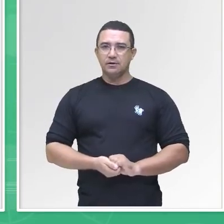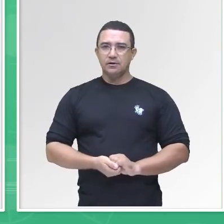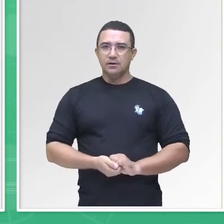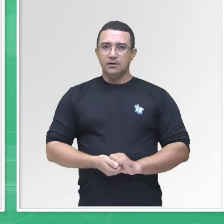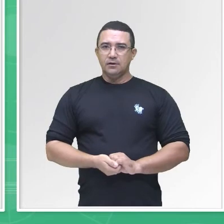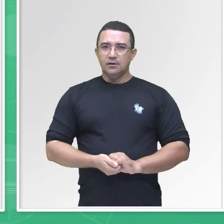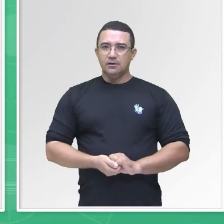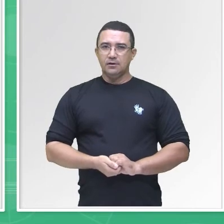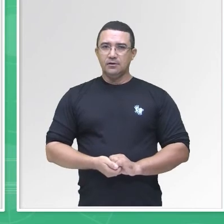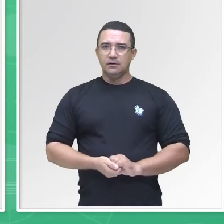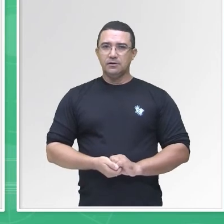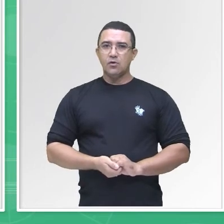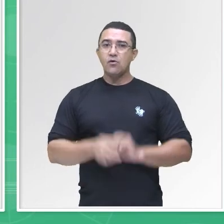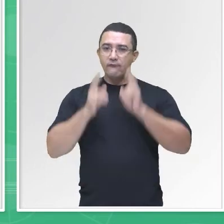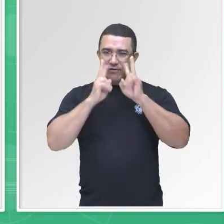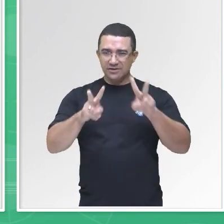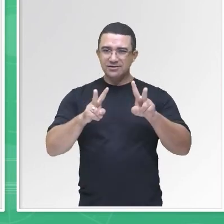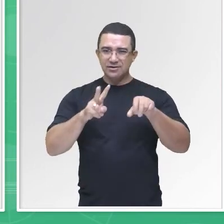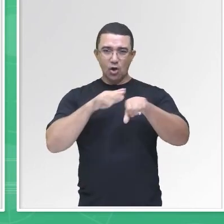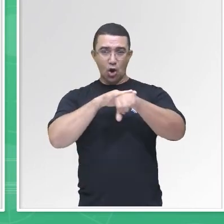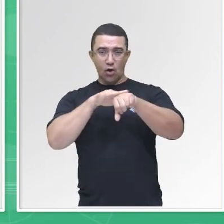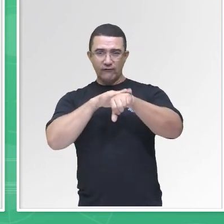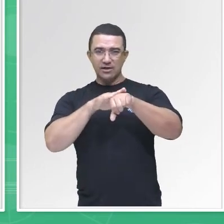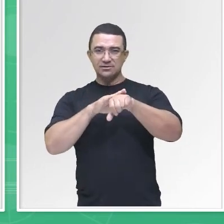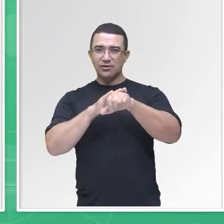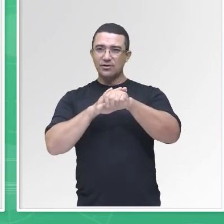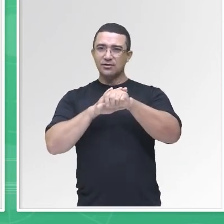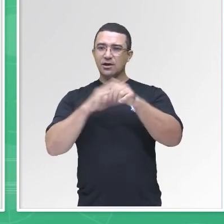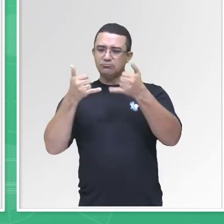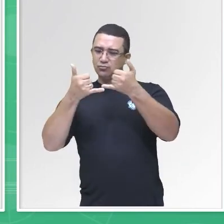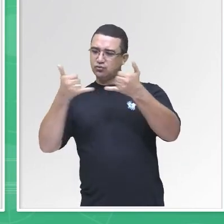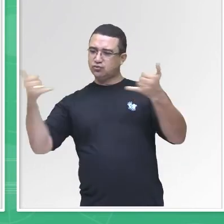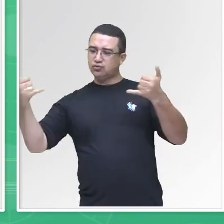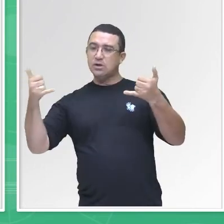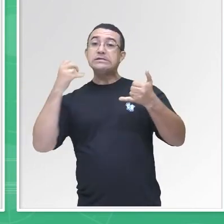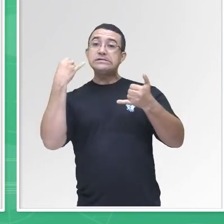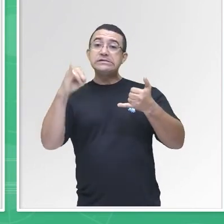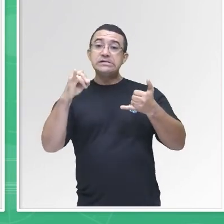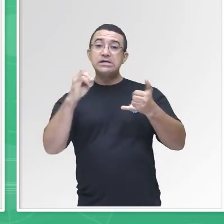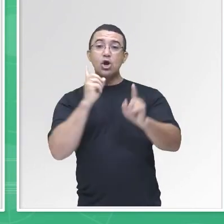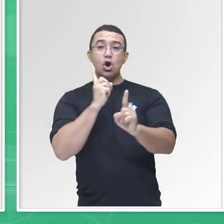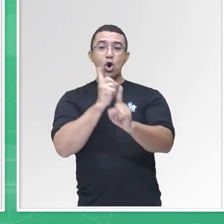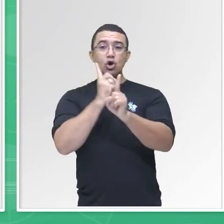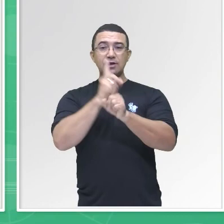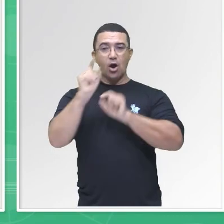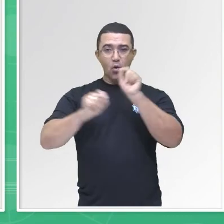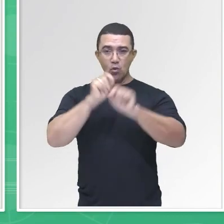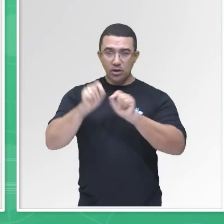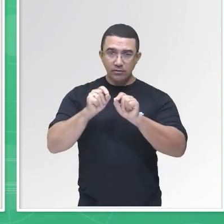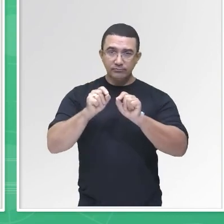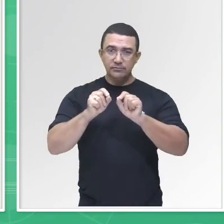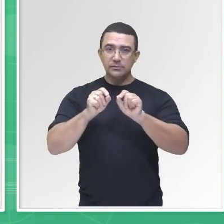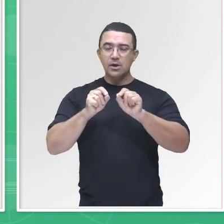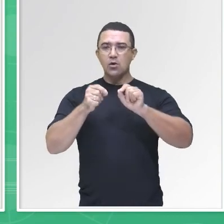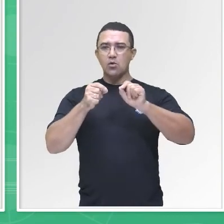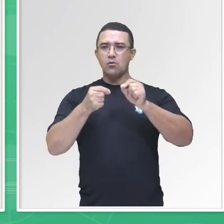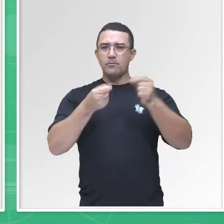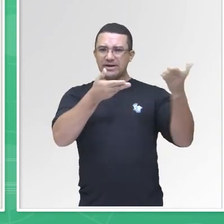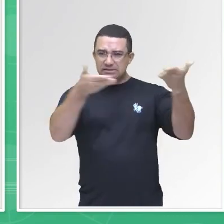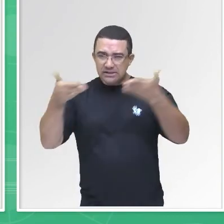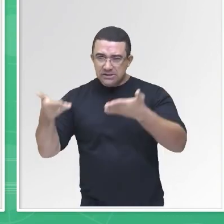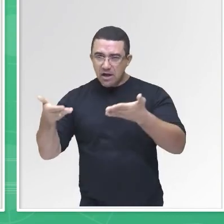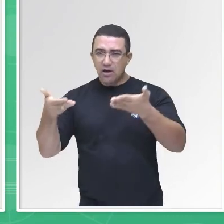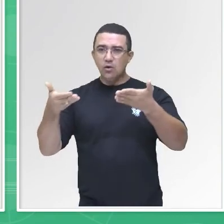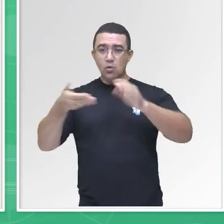pedido? Para colocar nesse espaço aqui, se nós encontramos uma apresentação,